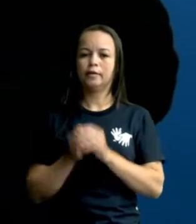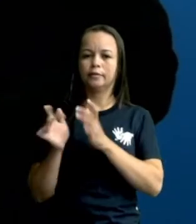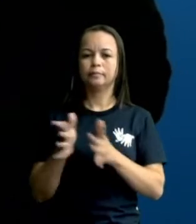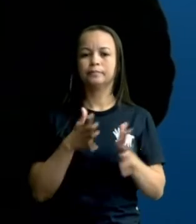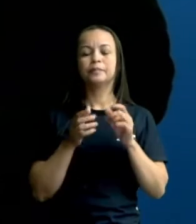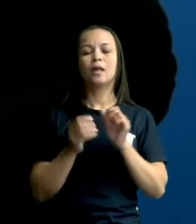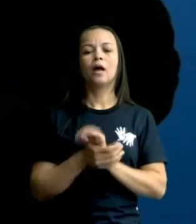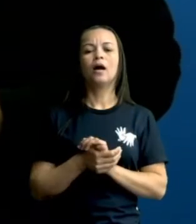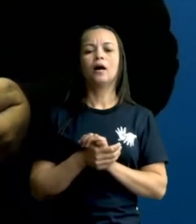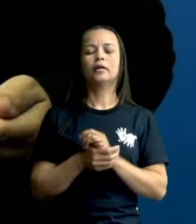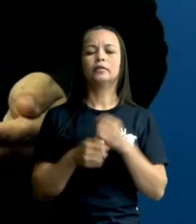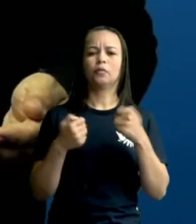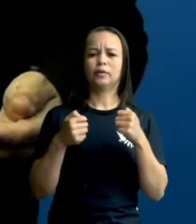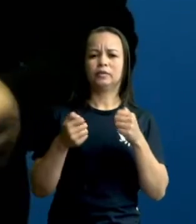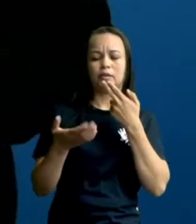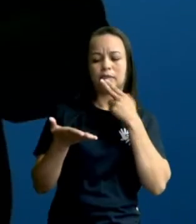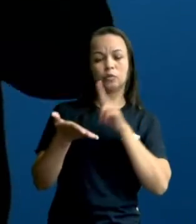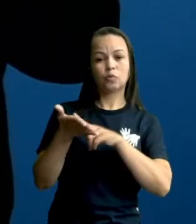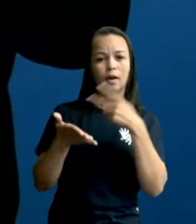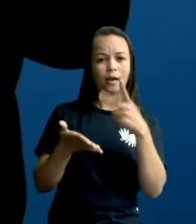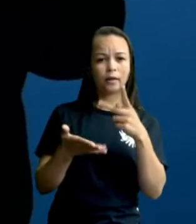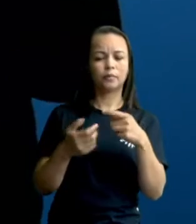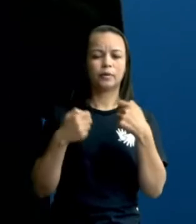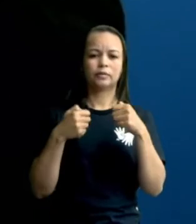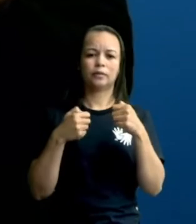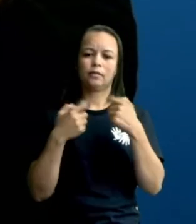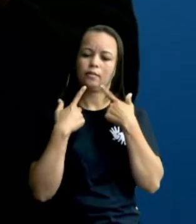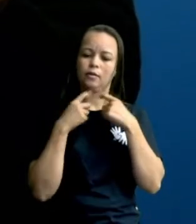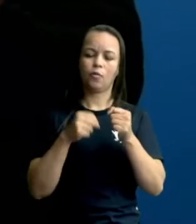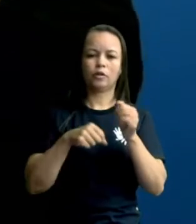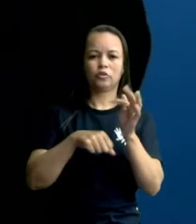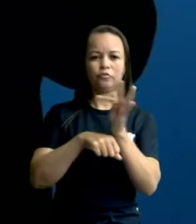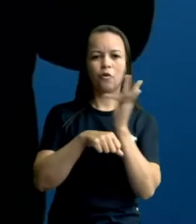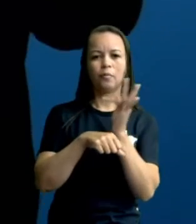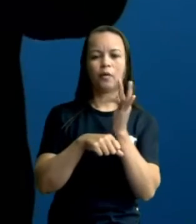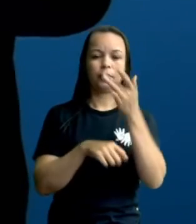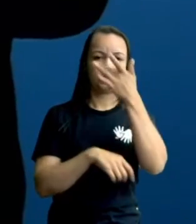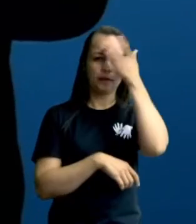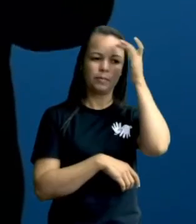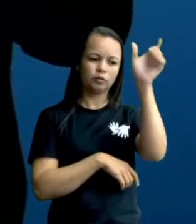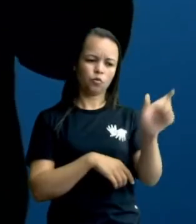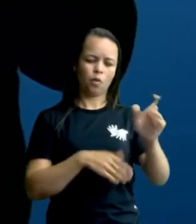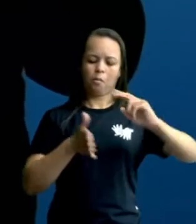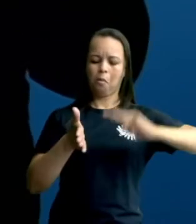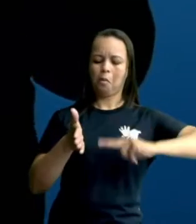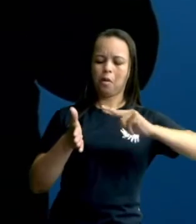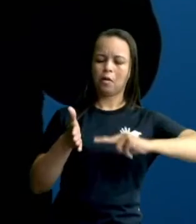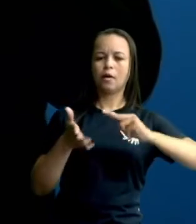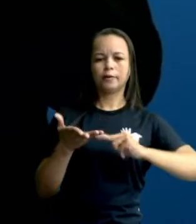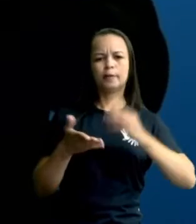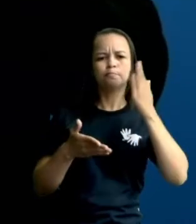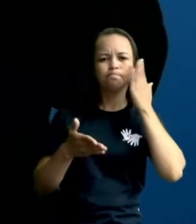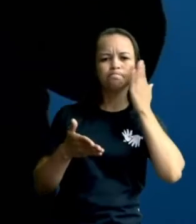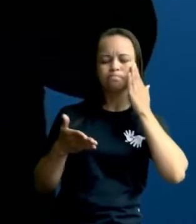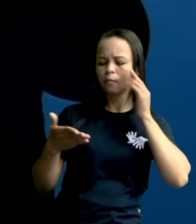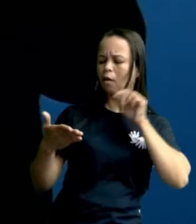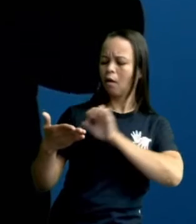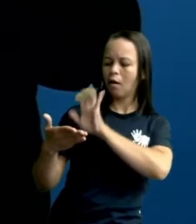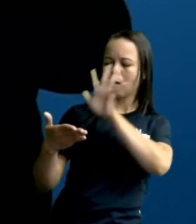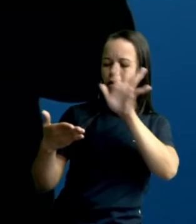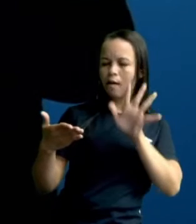carta que ele esteja numa linguagem formal, para que a outra pessoa entenda. Lembra que eu vos falei? Uma linguagem